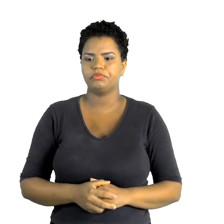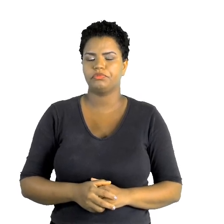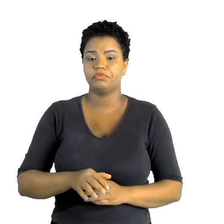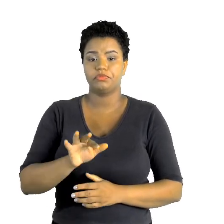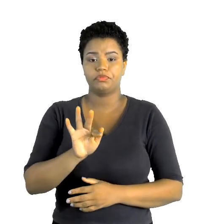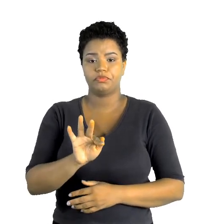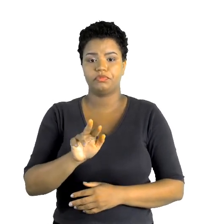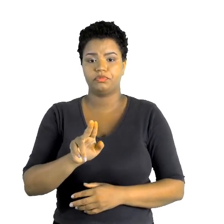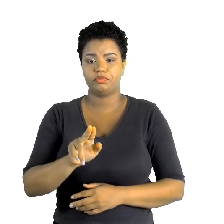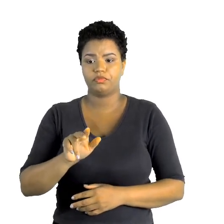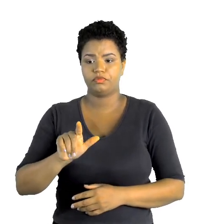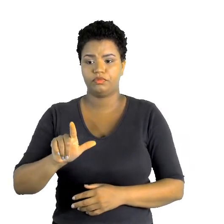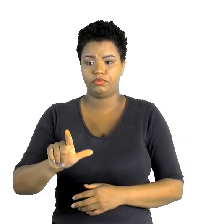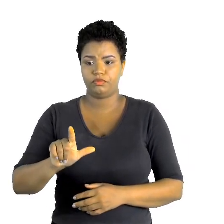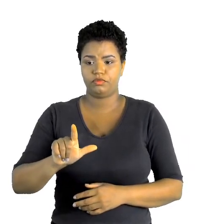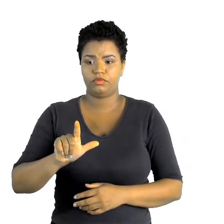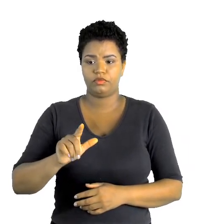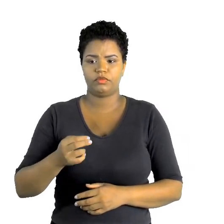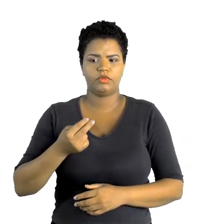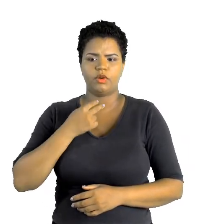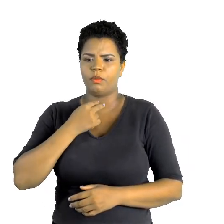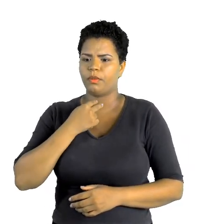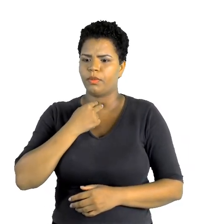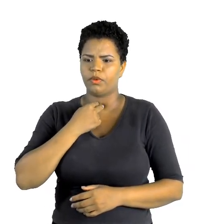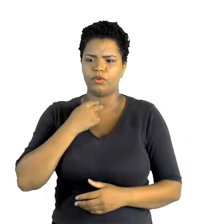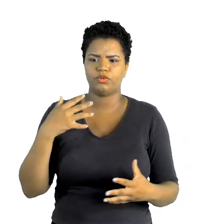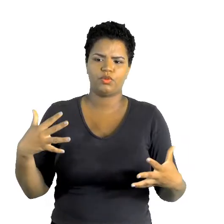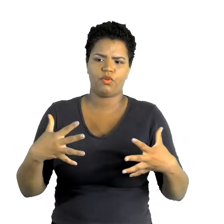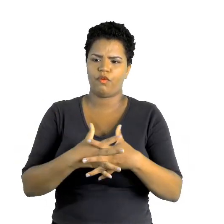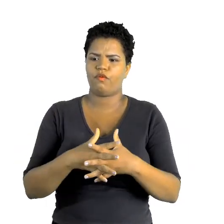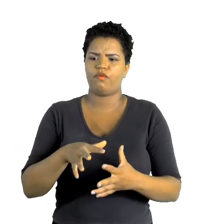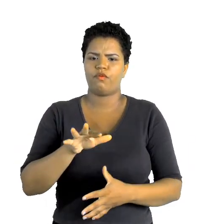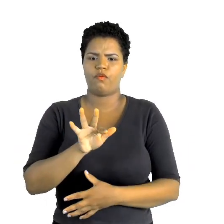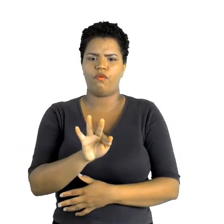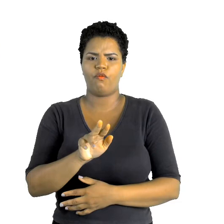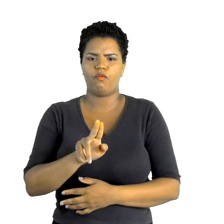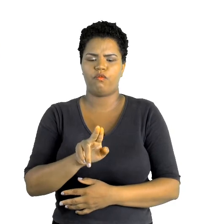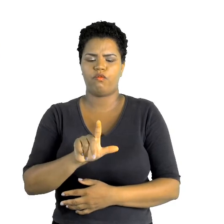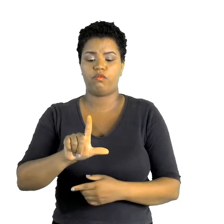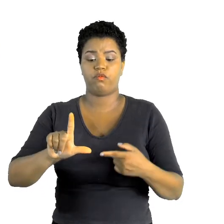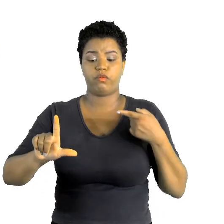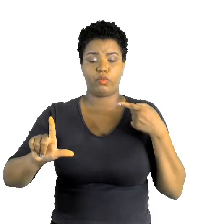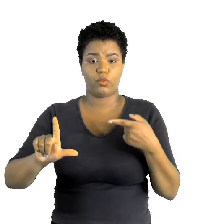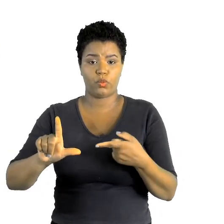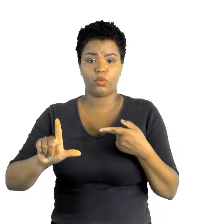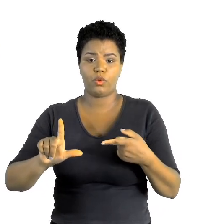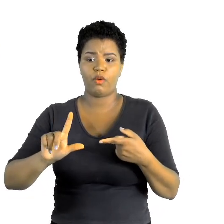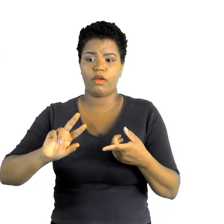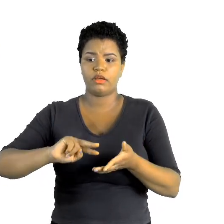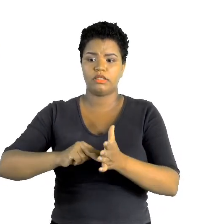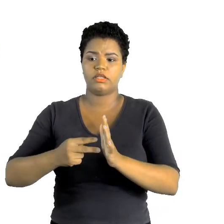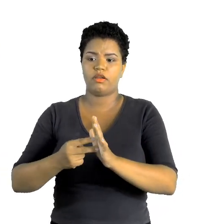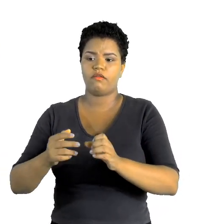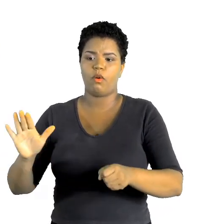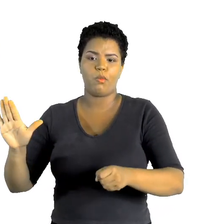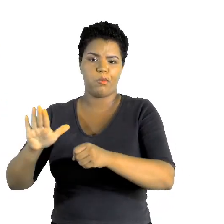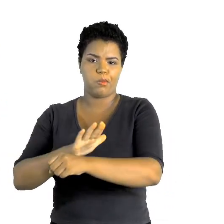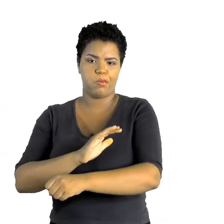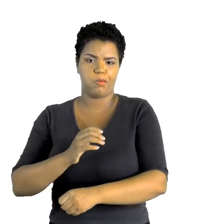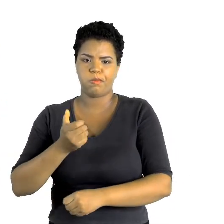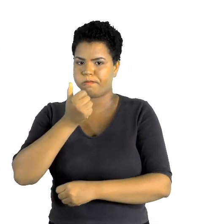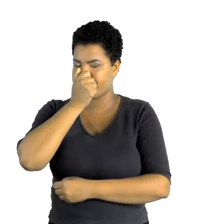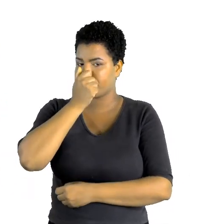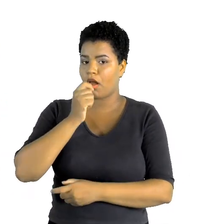full. Esse full a gente não pode confundir com full, com 2L, escrito com 2L, que indica cheio, completo, mas não